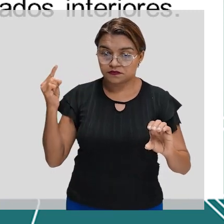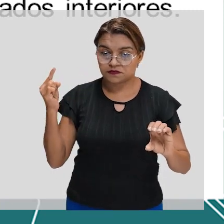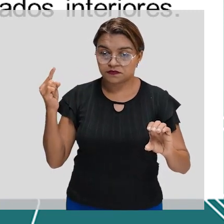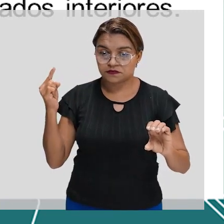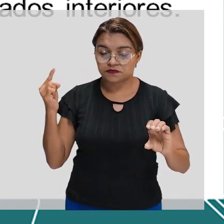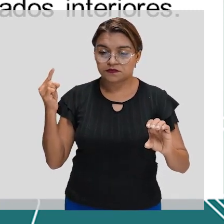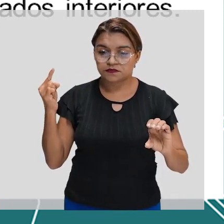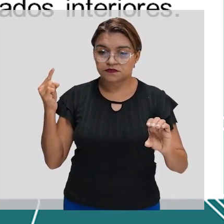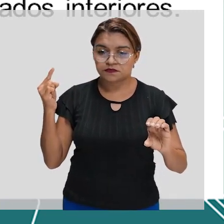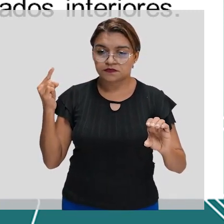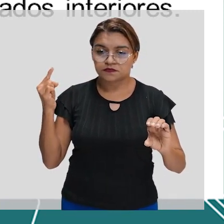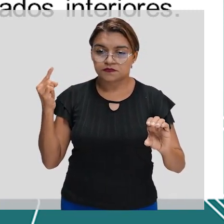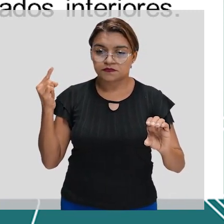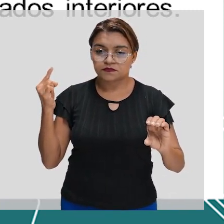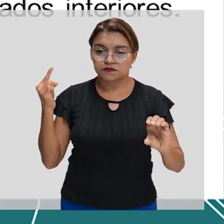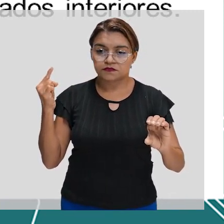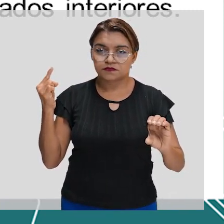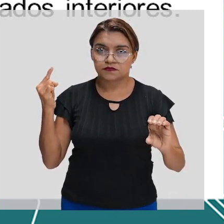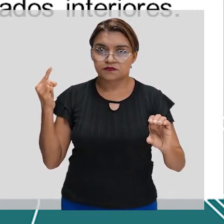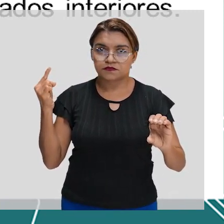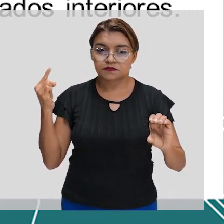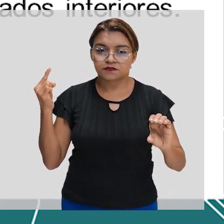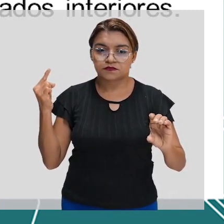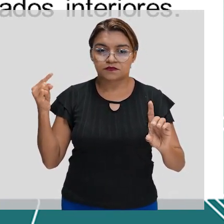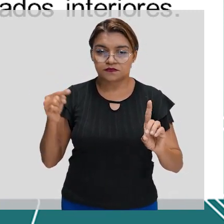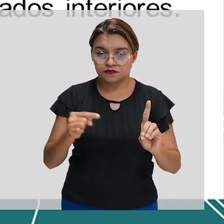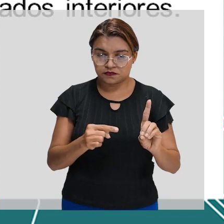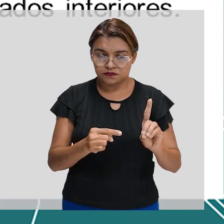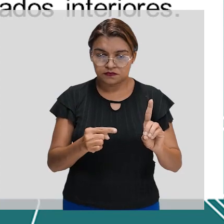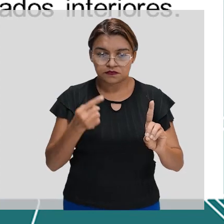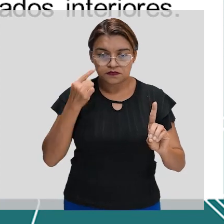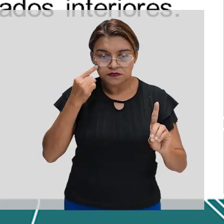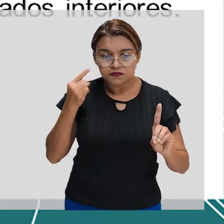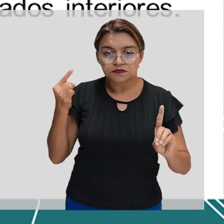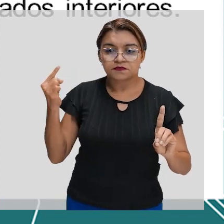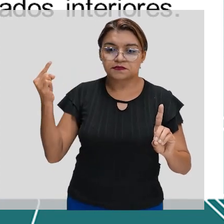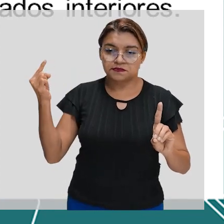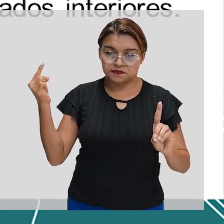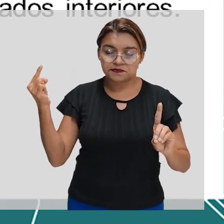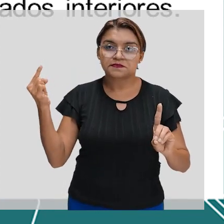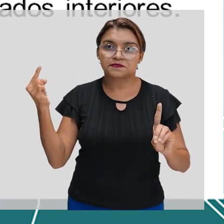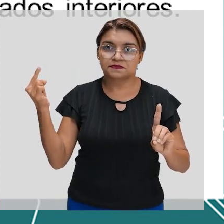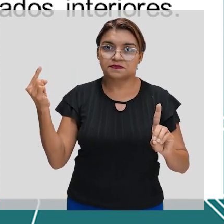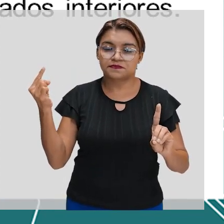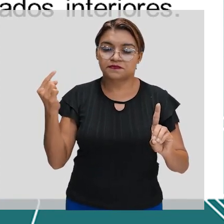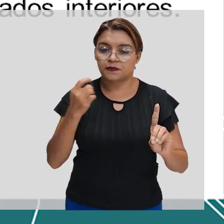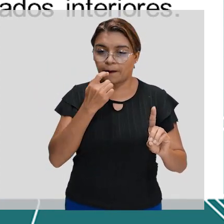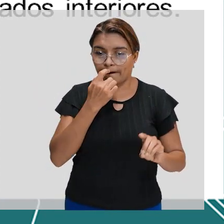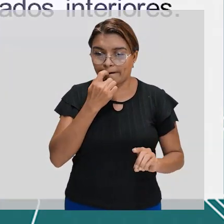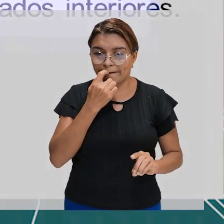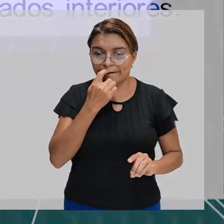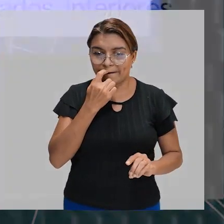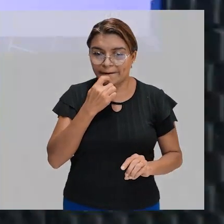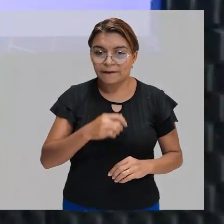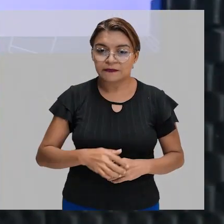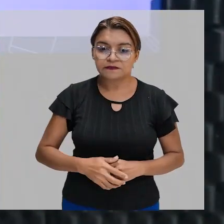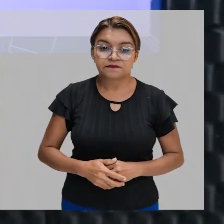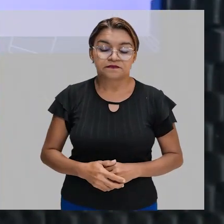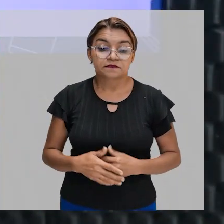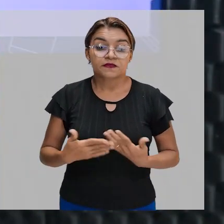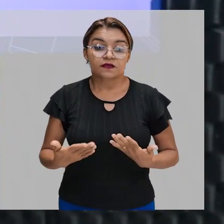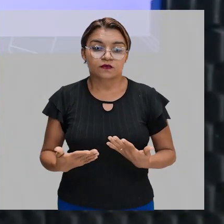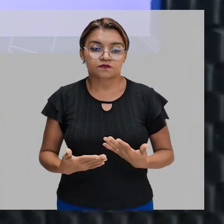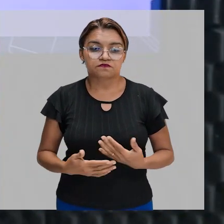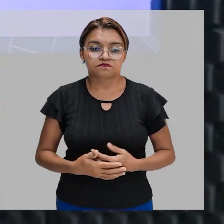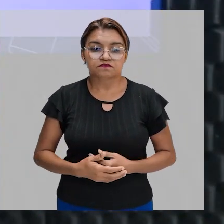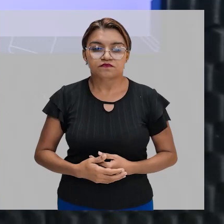compreensão racional das contradições do amor ou a expressão sentimental voltada para a descrição de status anteriores então